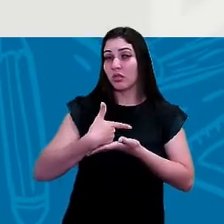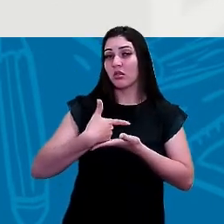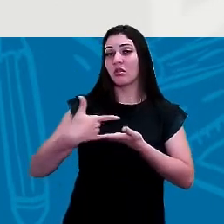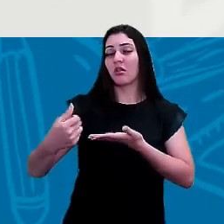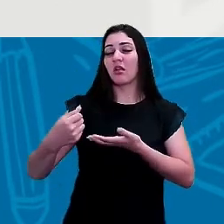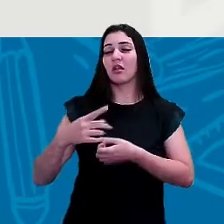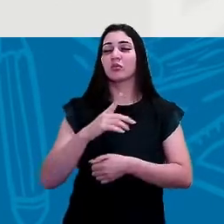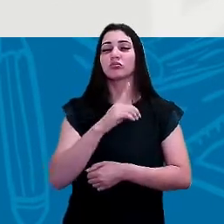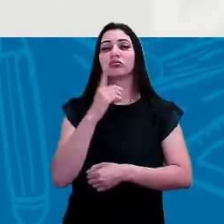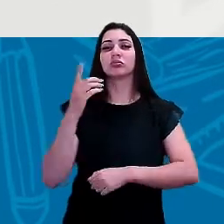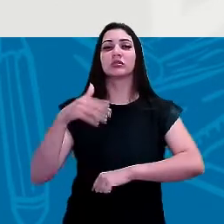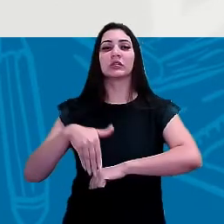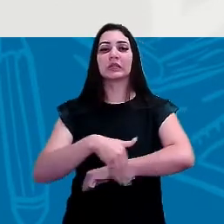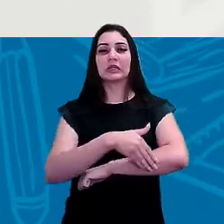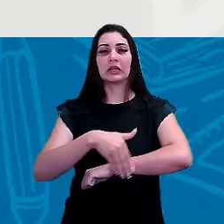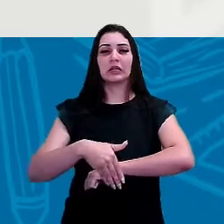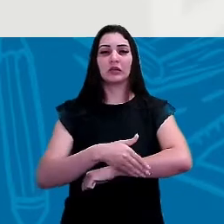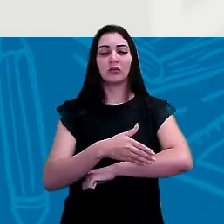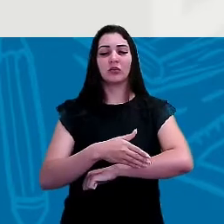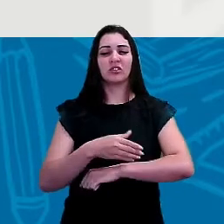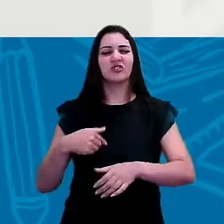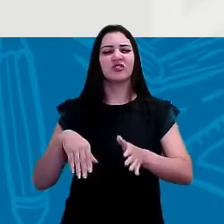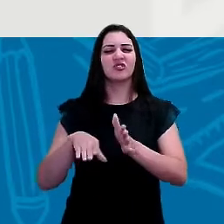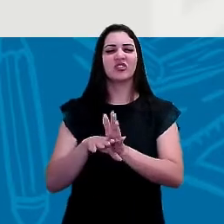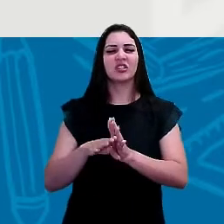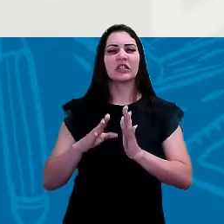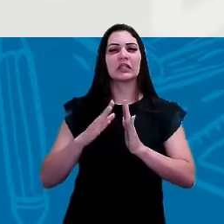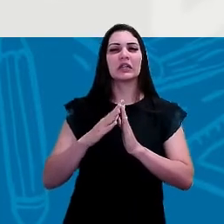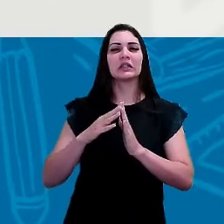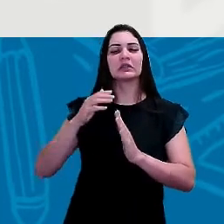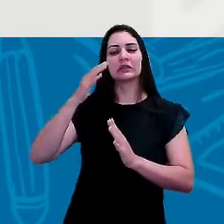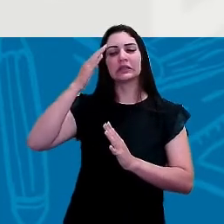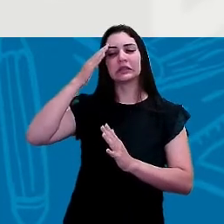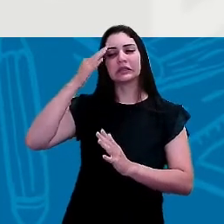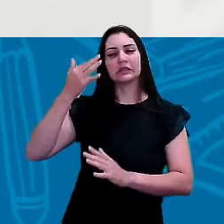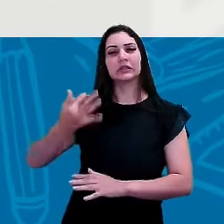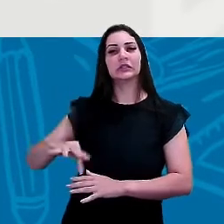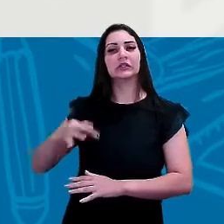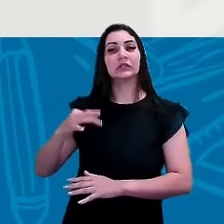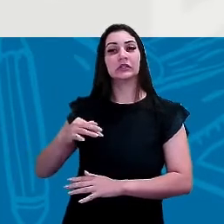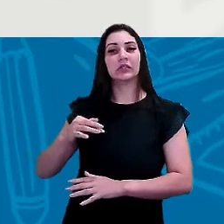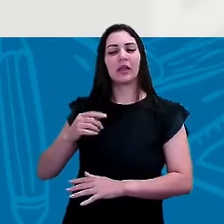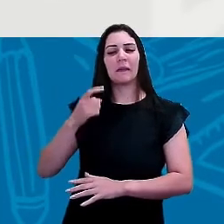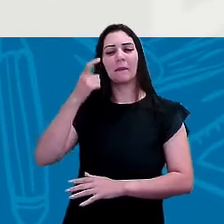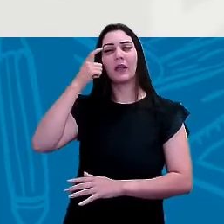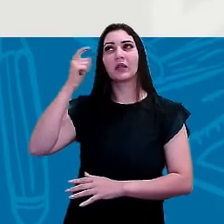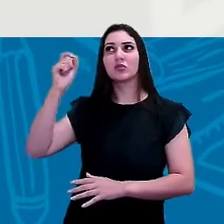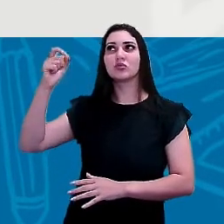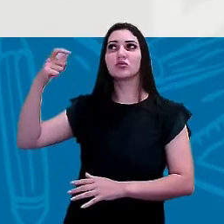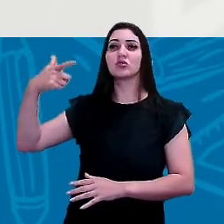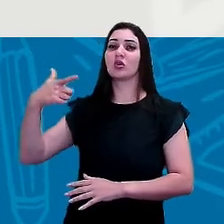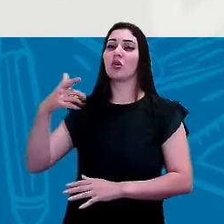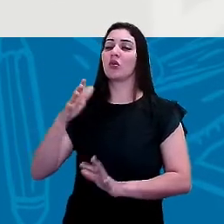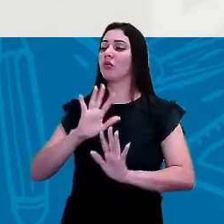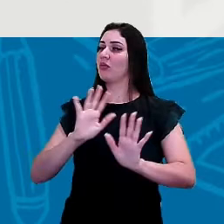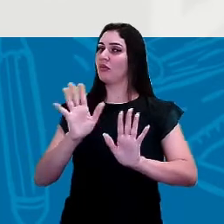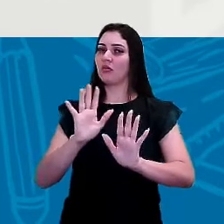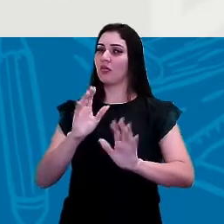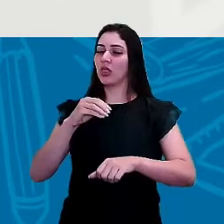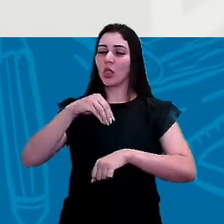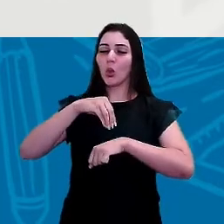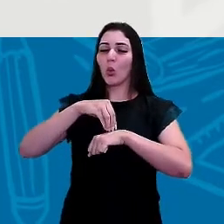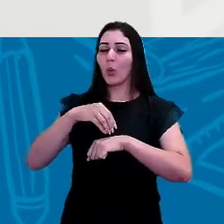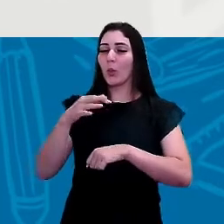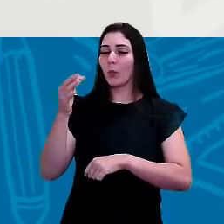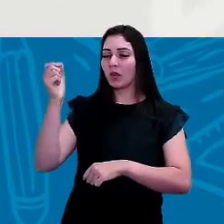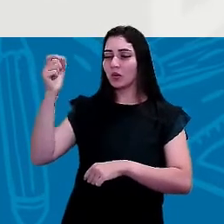na rua, aí chega em casa com aquela dor de cabeça, aí diz assim, foi o sol. Não foi o sol. Olha o quanto